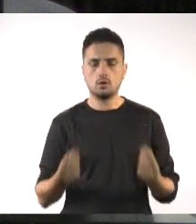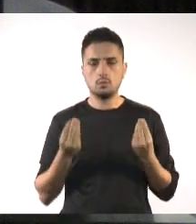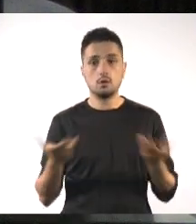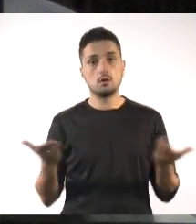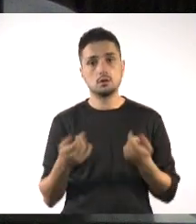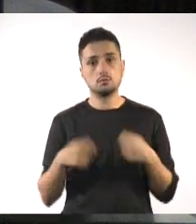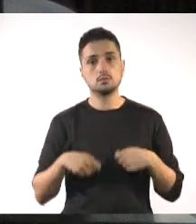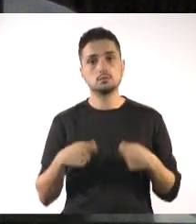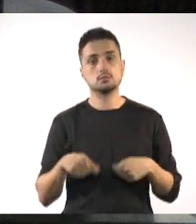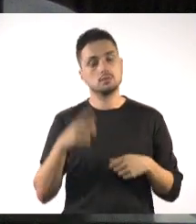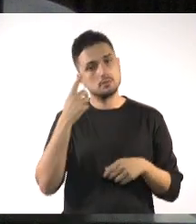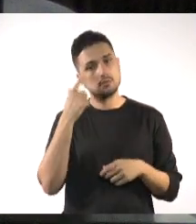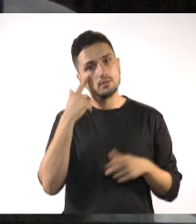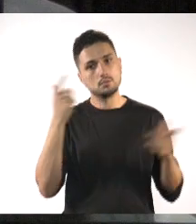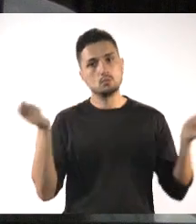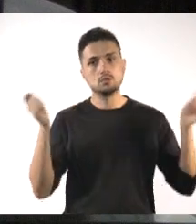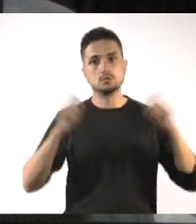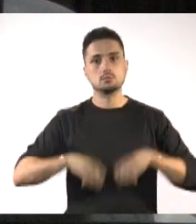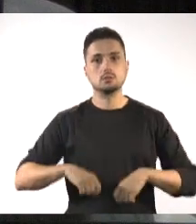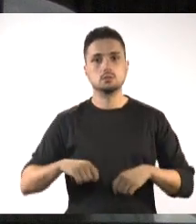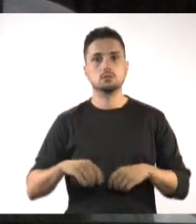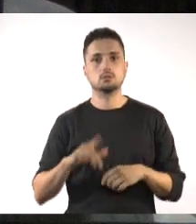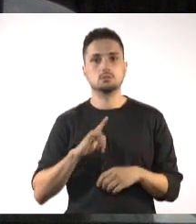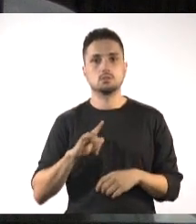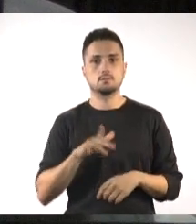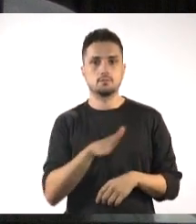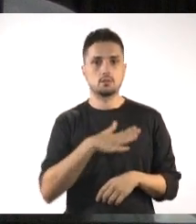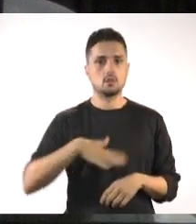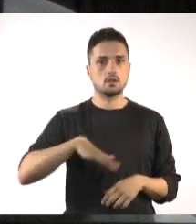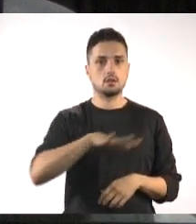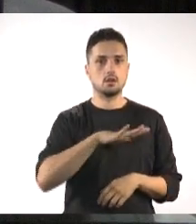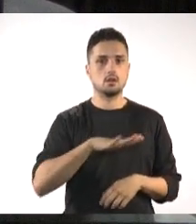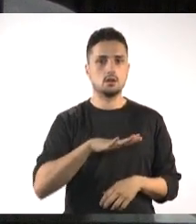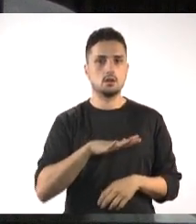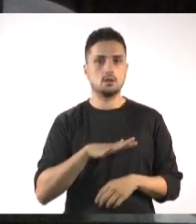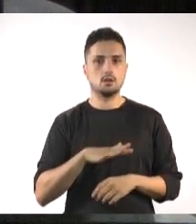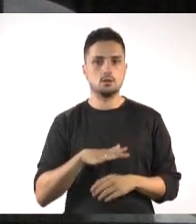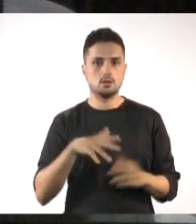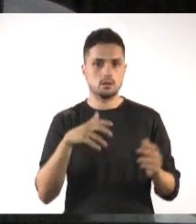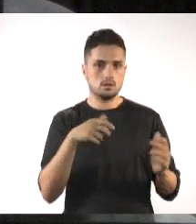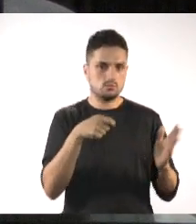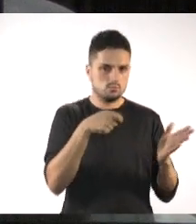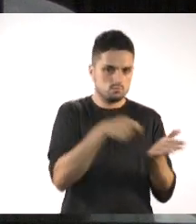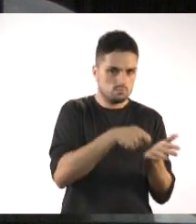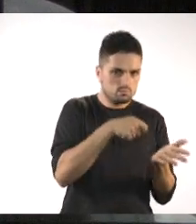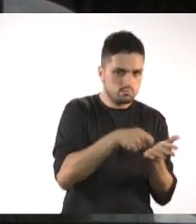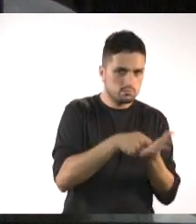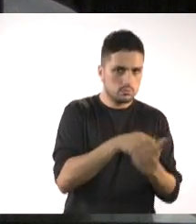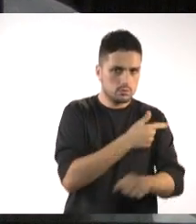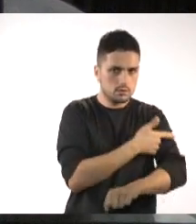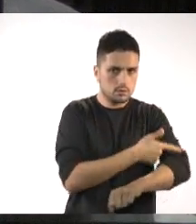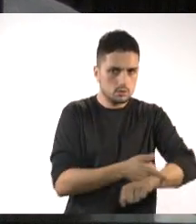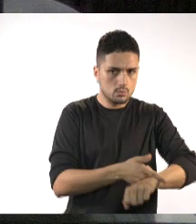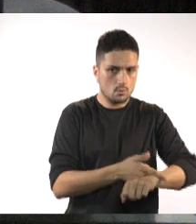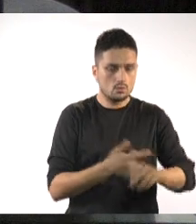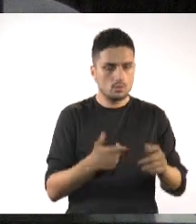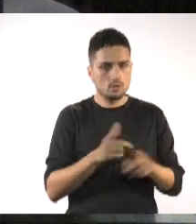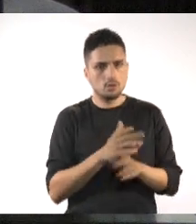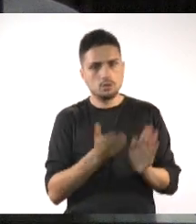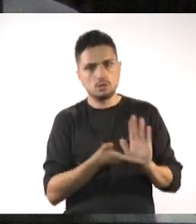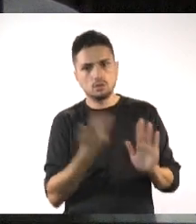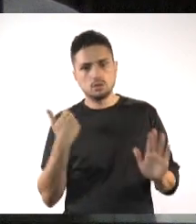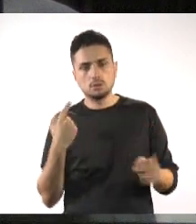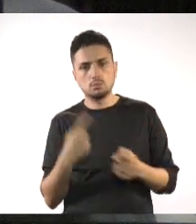possibilidade de sair da área do punitivo, da educação, para sair para a área do punitivo. Isso é